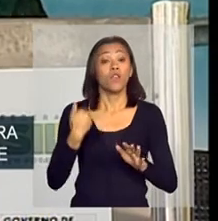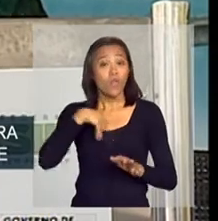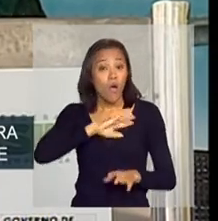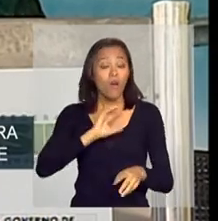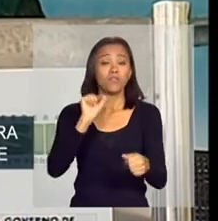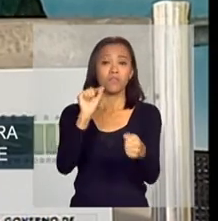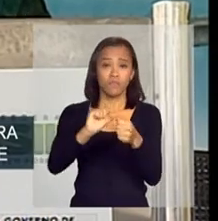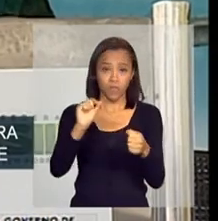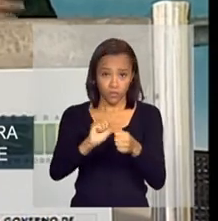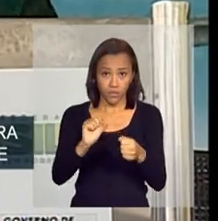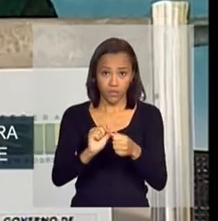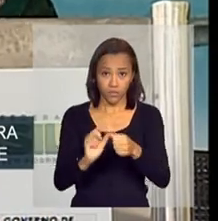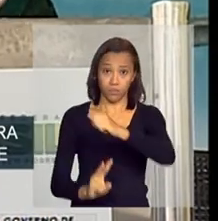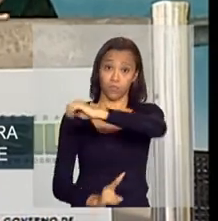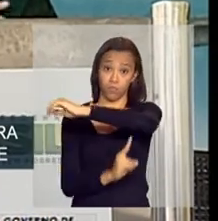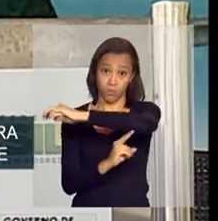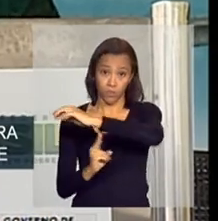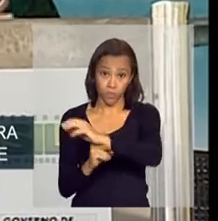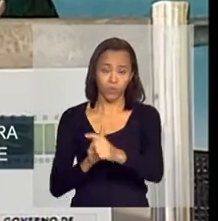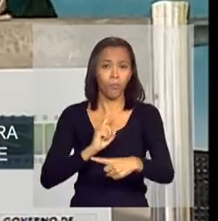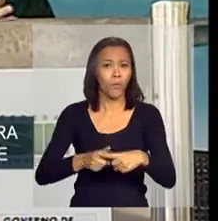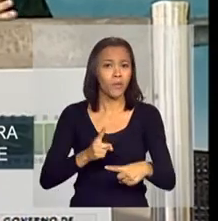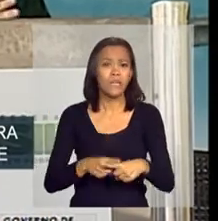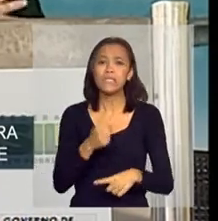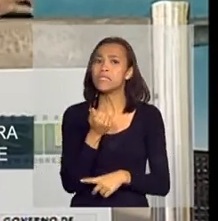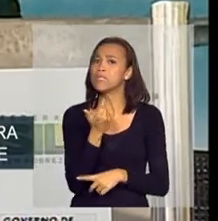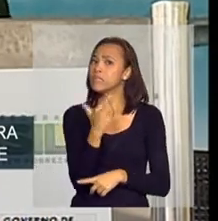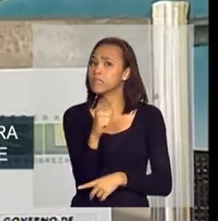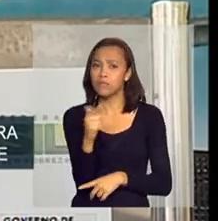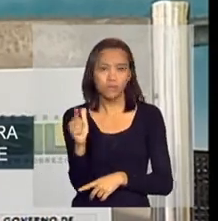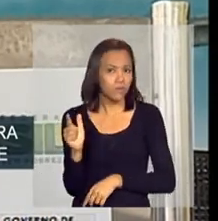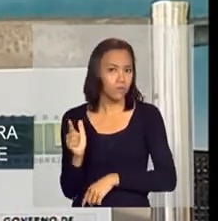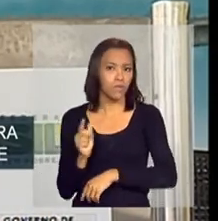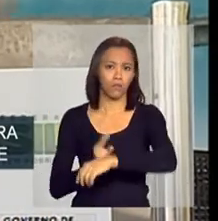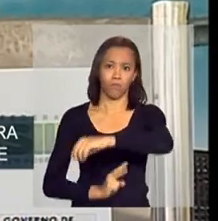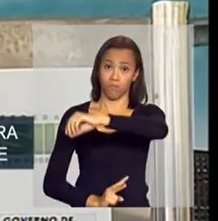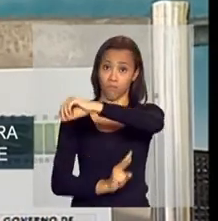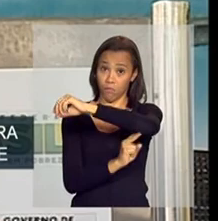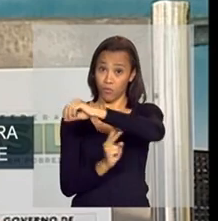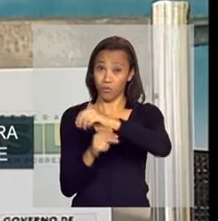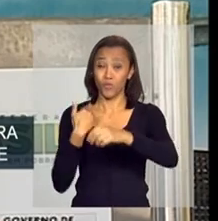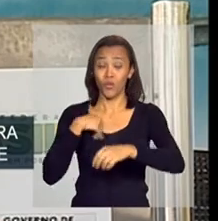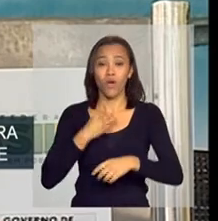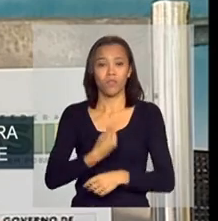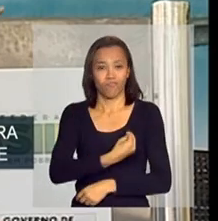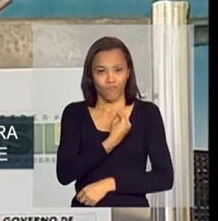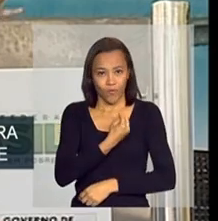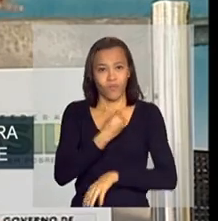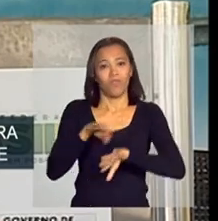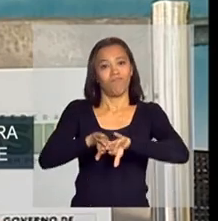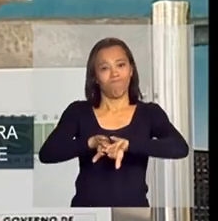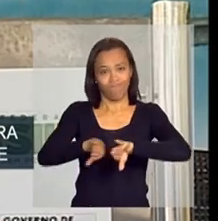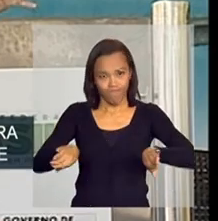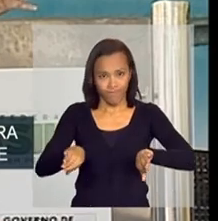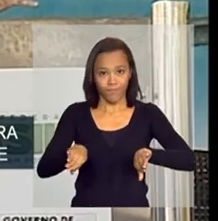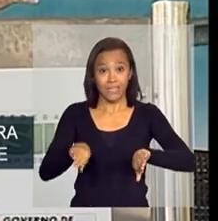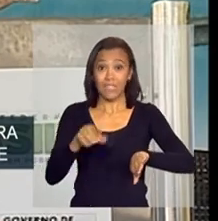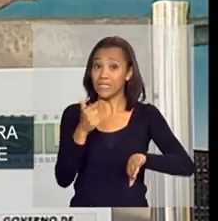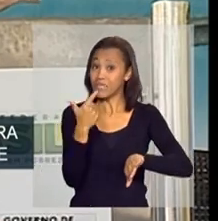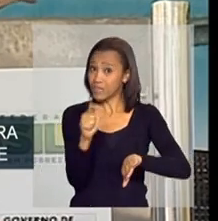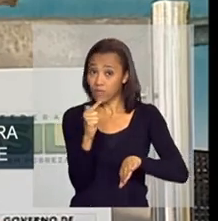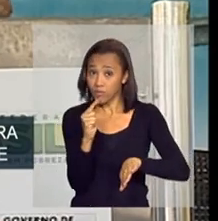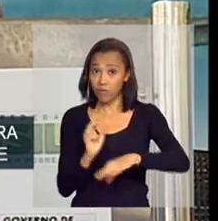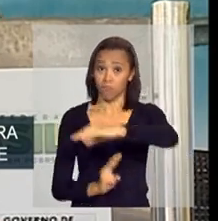pontes, porque sem pontes nós vivemos separados. Sem